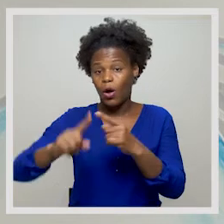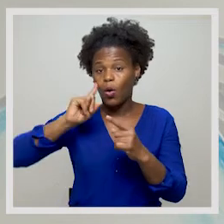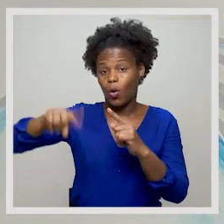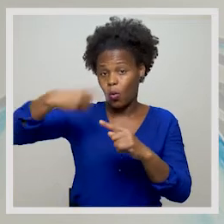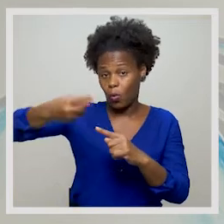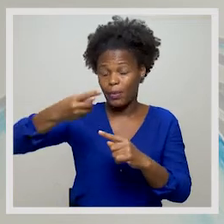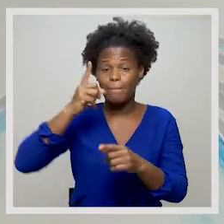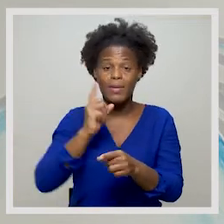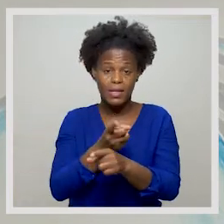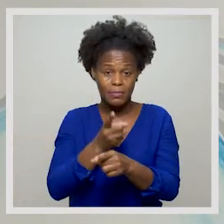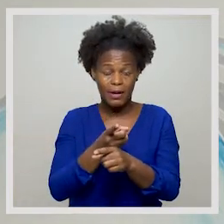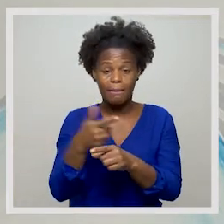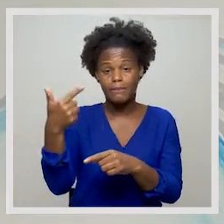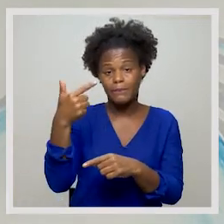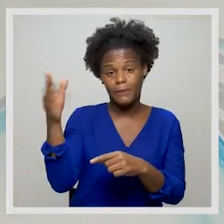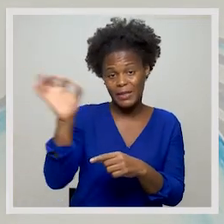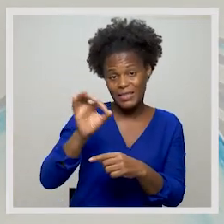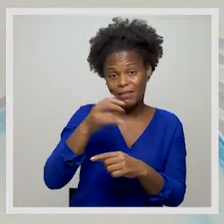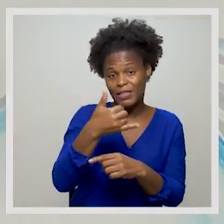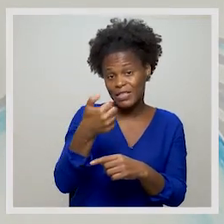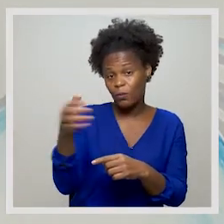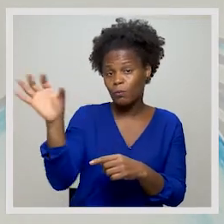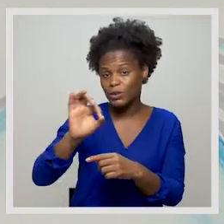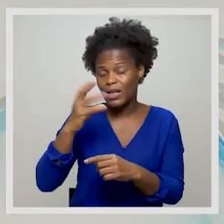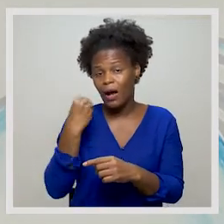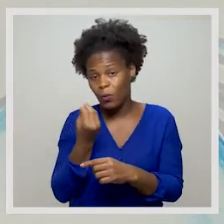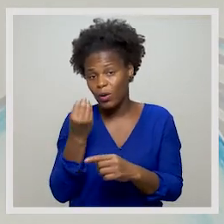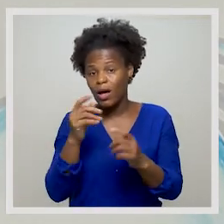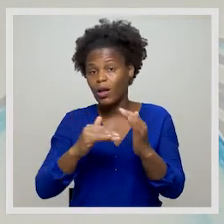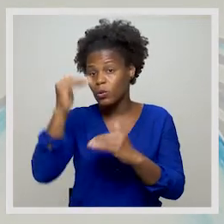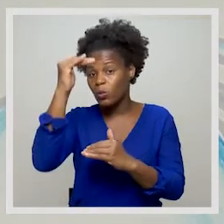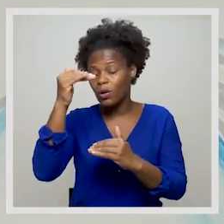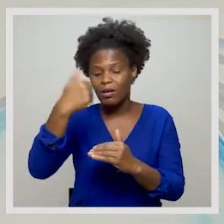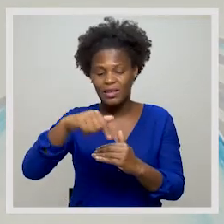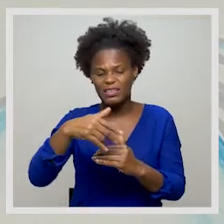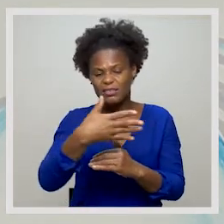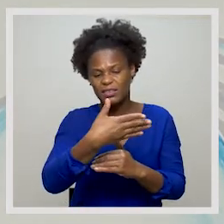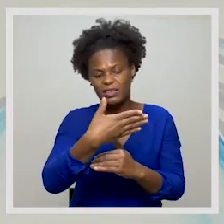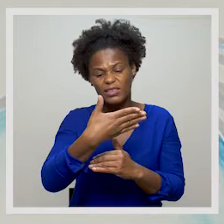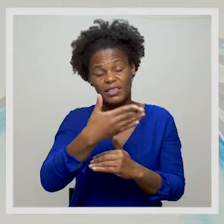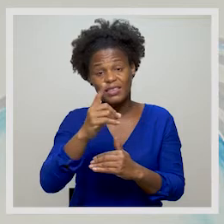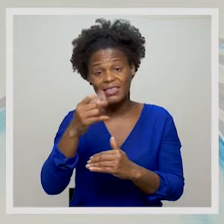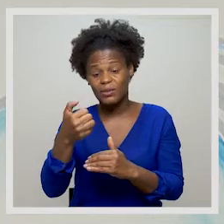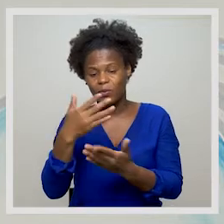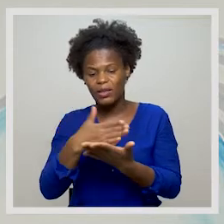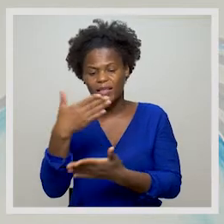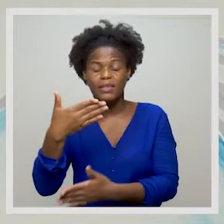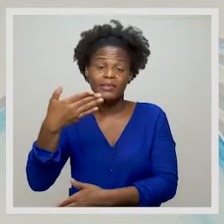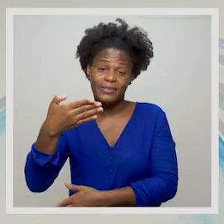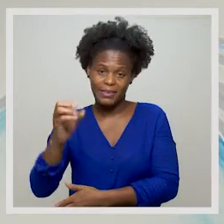Temos uma outra, a mesma percentagem, 25% de alunos com altura compreendida de 165